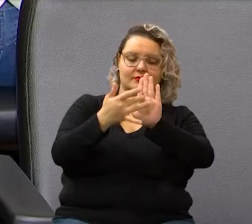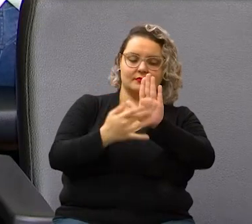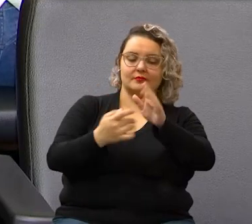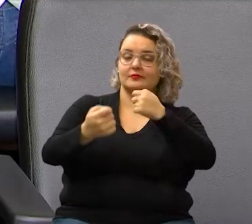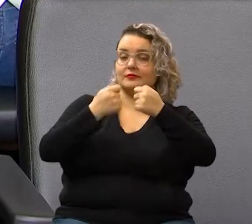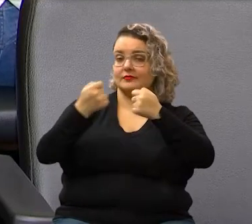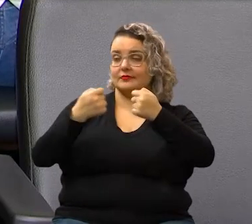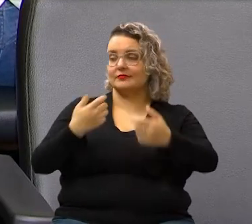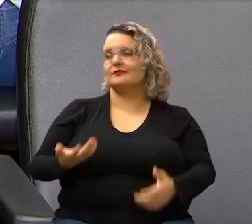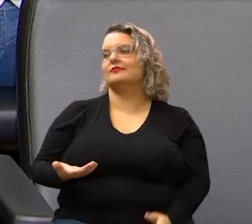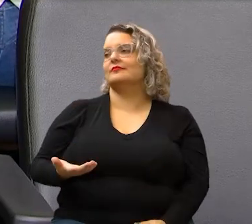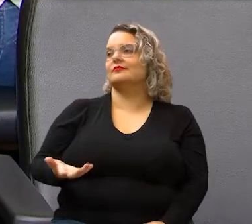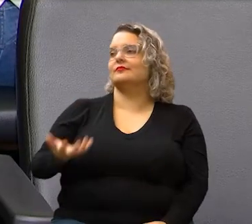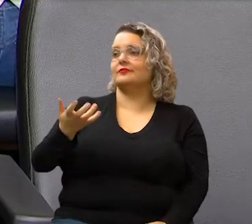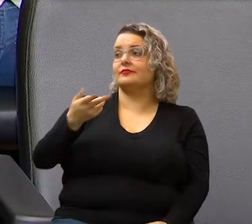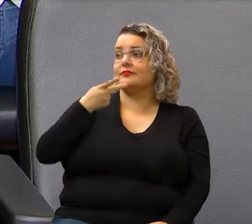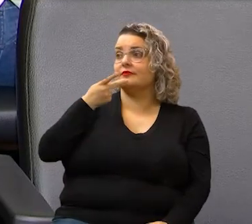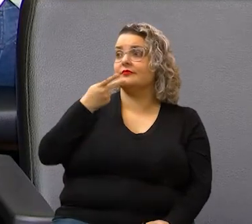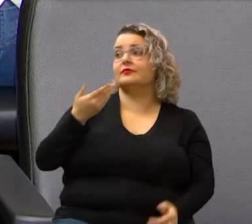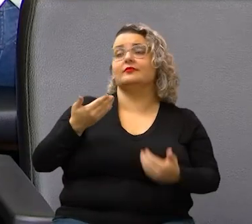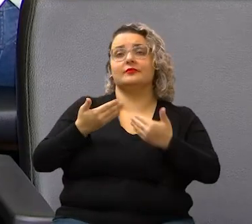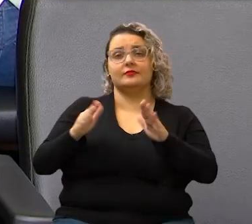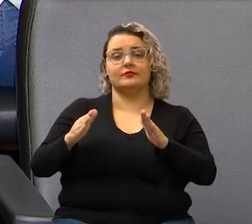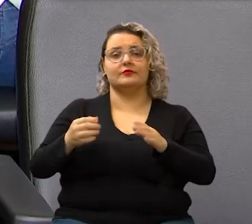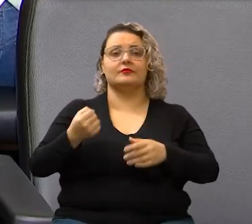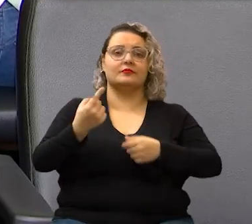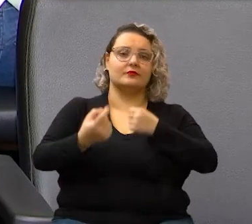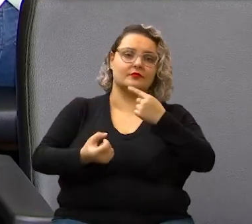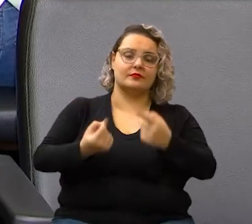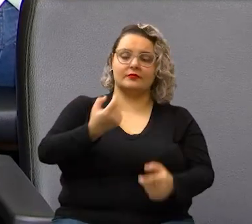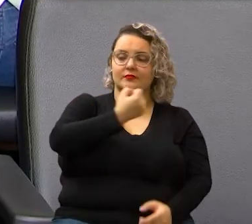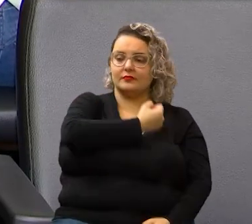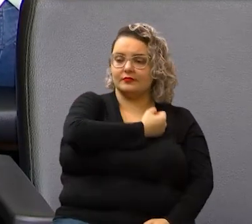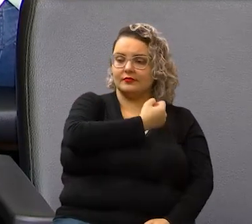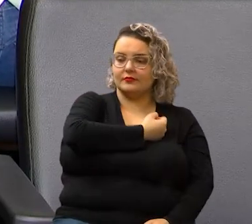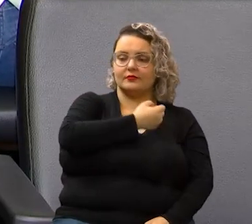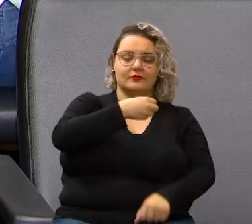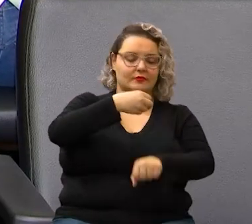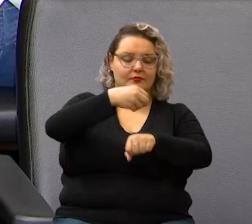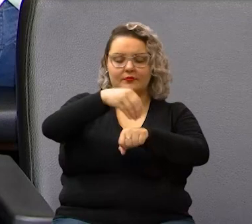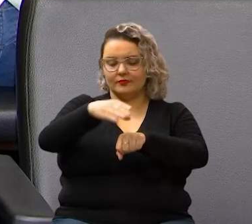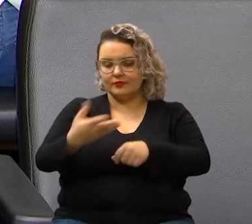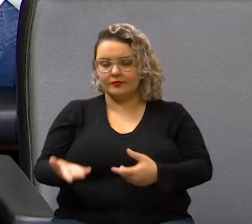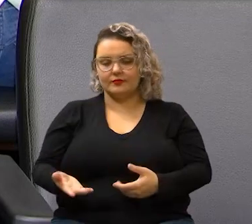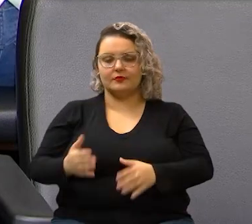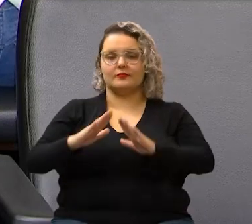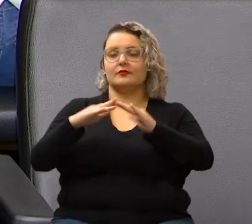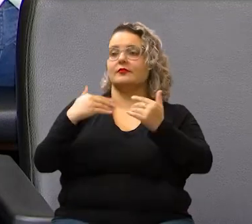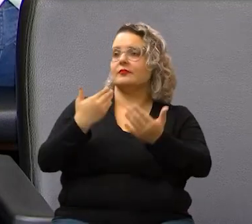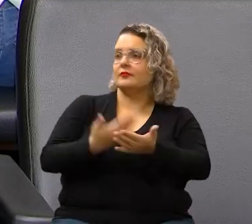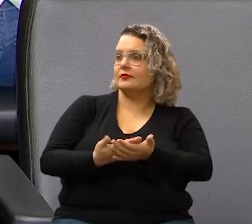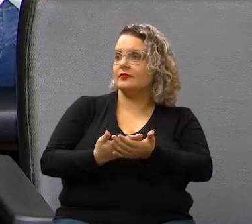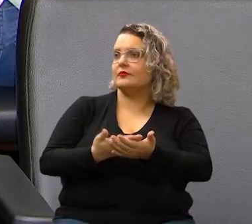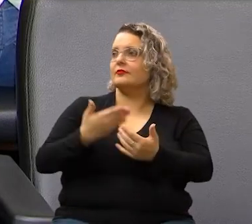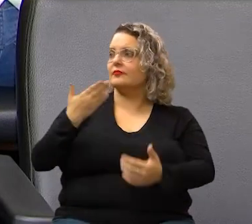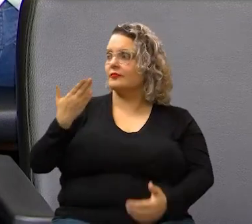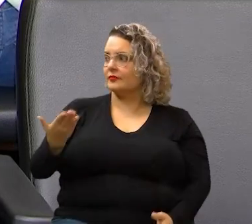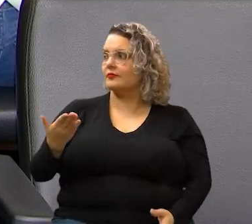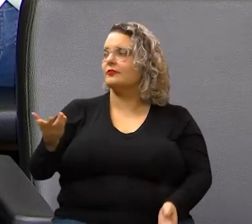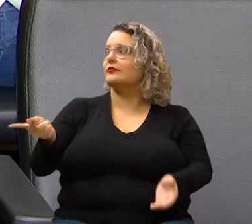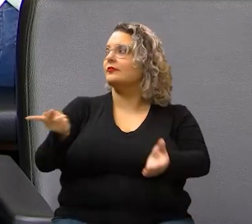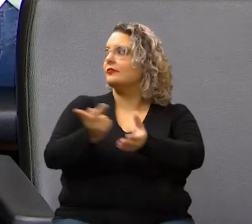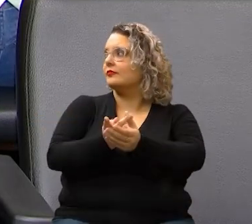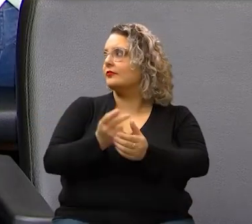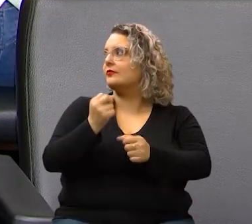nosso Em Pauta, mas antes eu queria falar, na minha abertura eu citei alguns números sobre as indicações, sobre os requerimentos